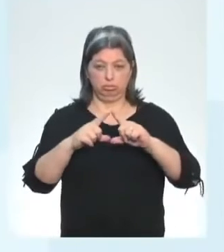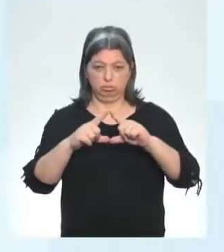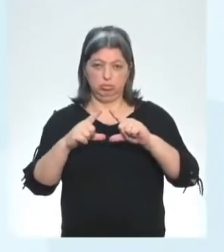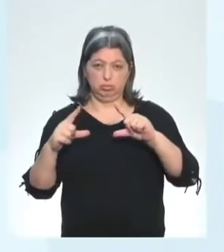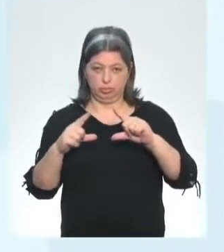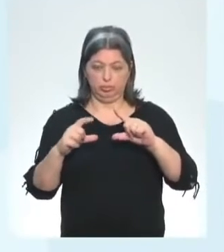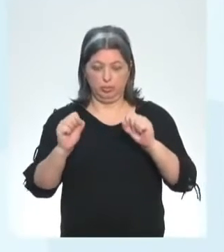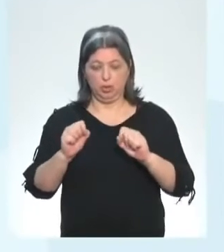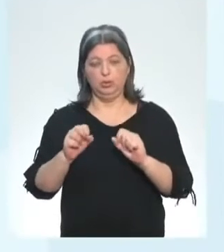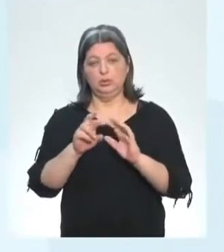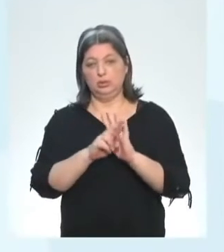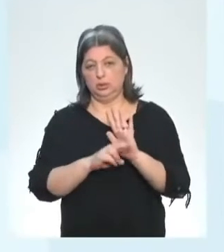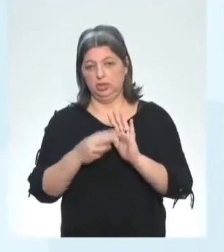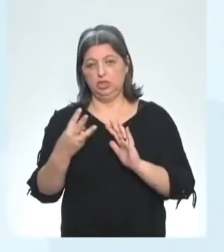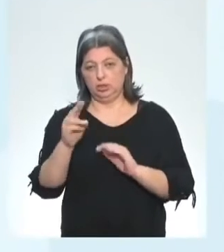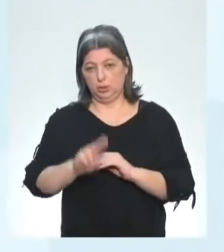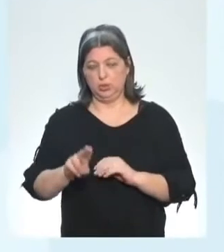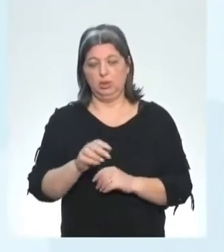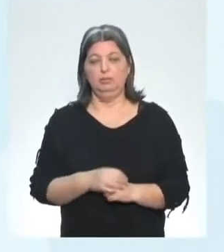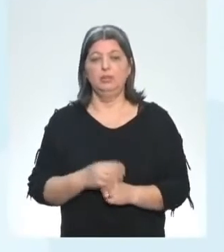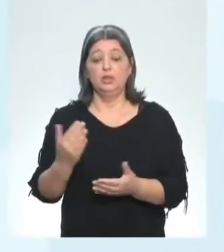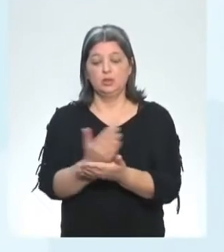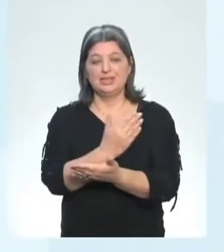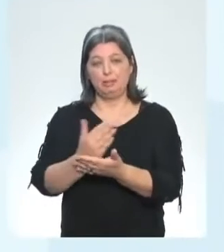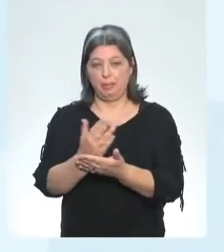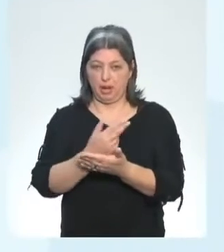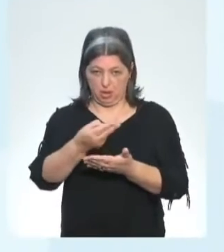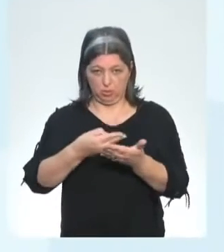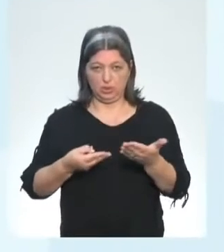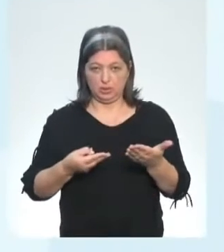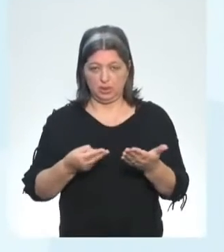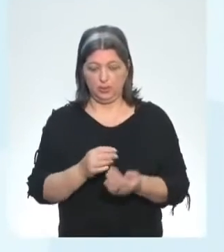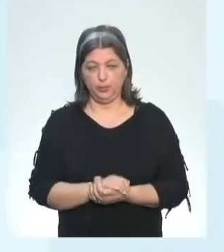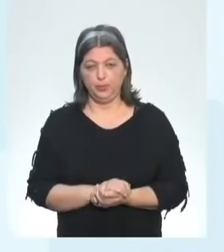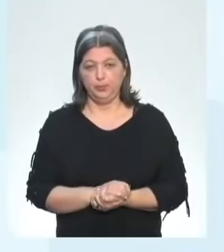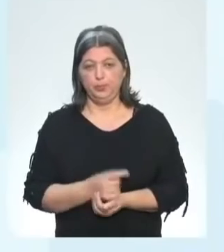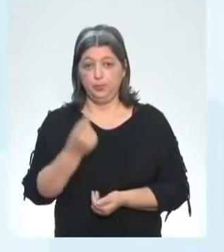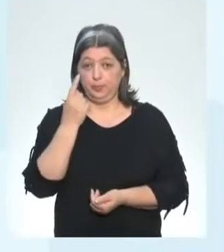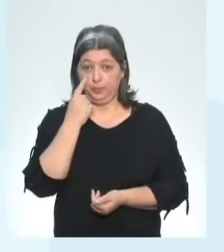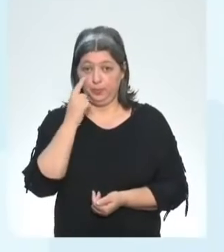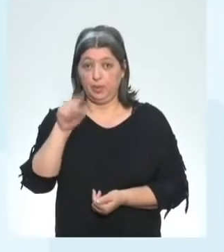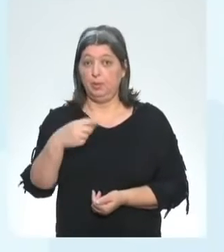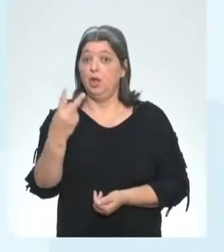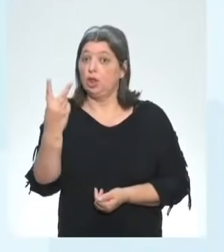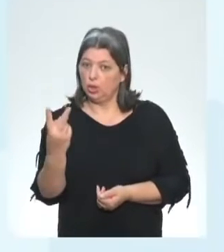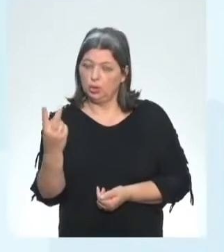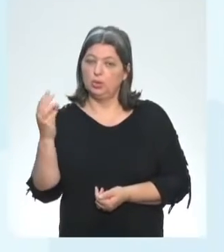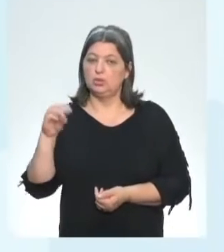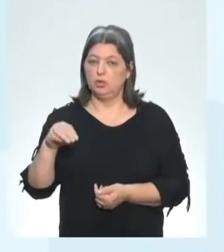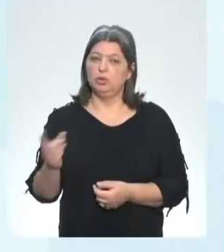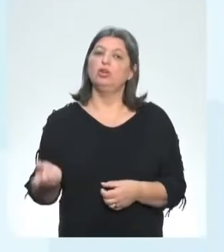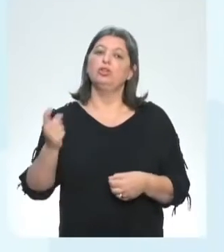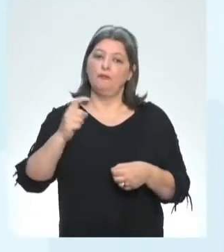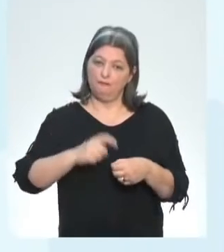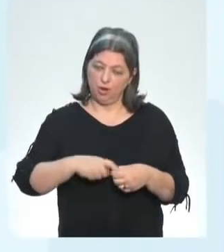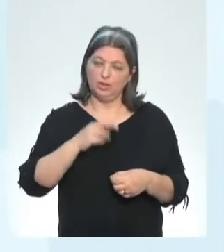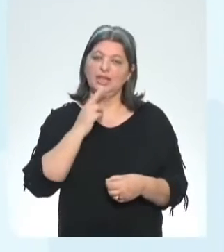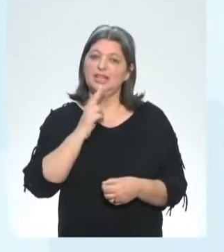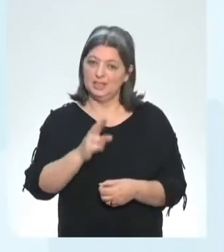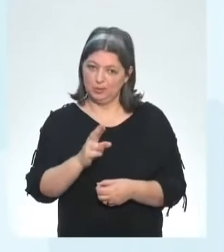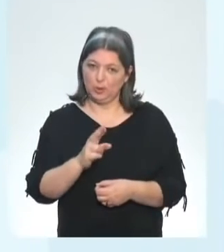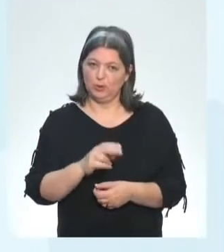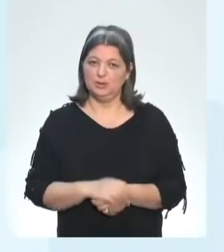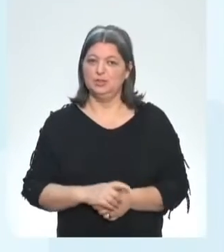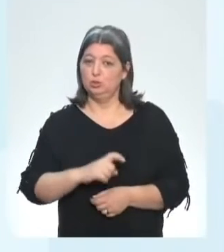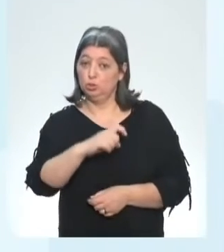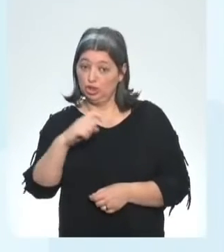usar a regra de 3. Então, eu separei o desenho aí para vocês, tá bom? A gente volta daqui 2 minutos com a resposta desse